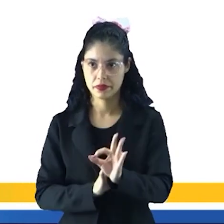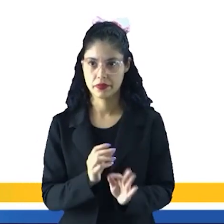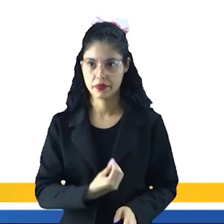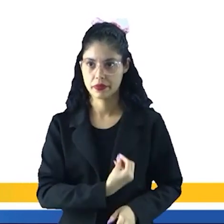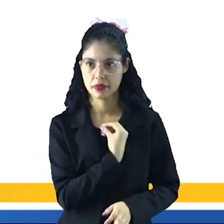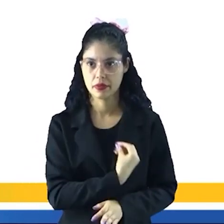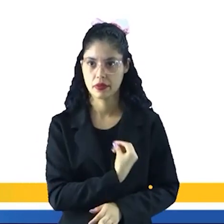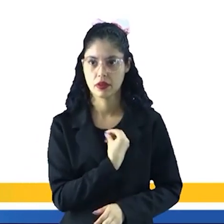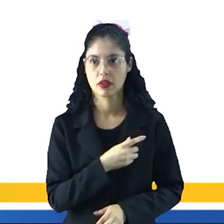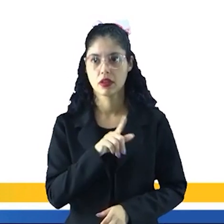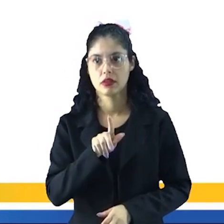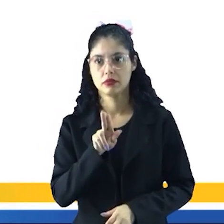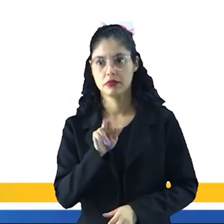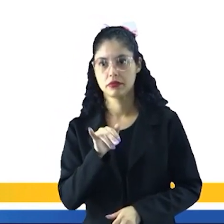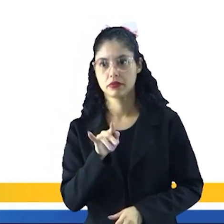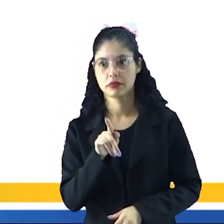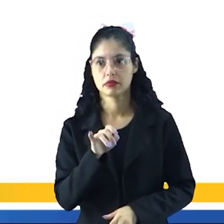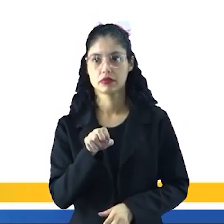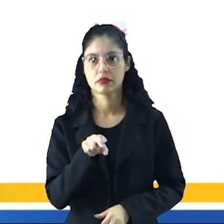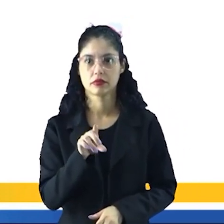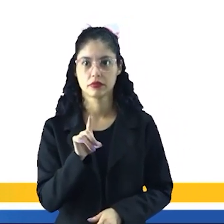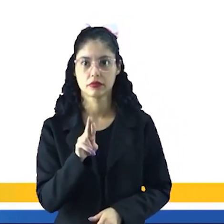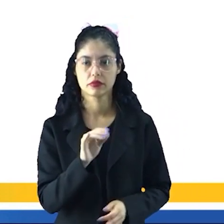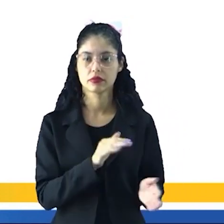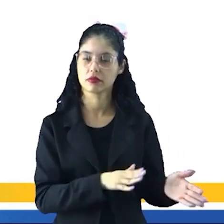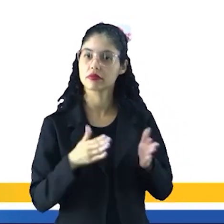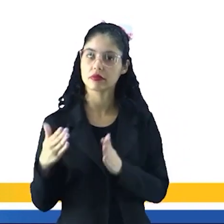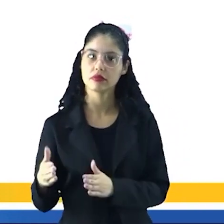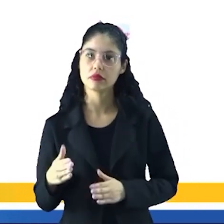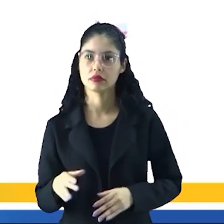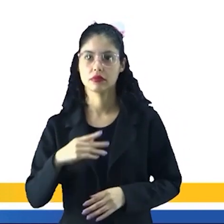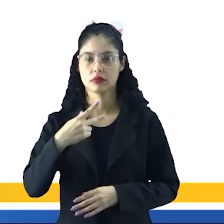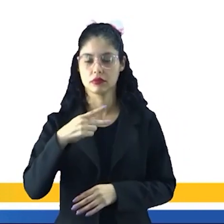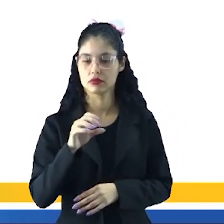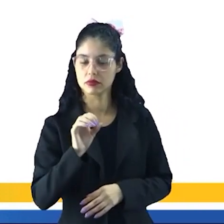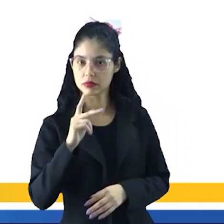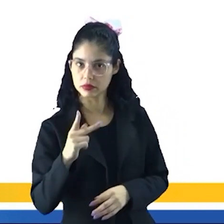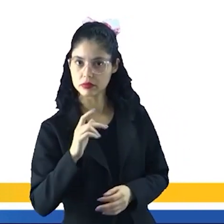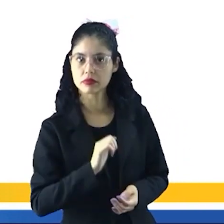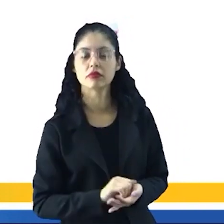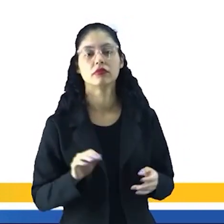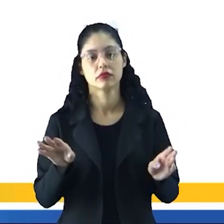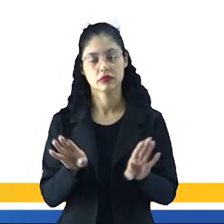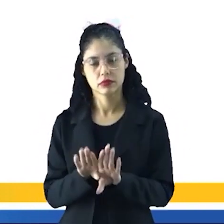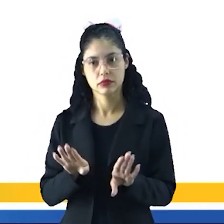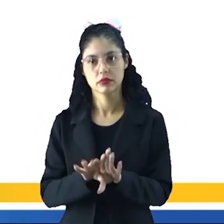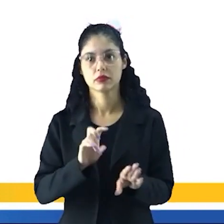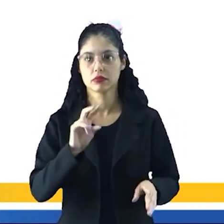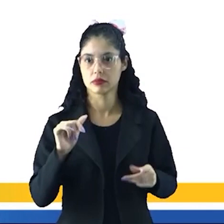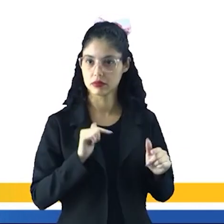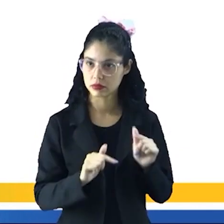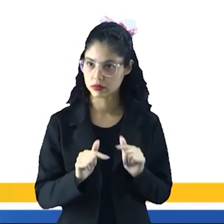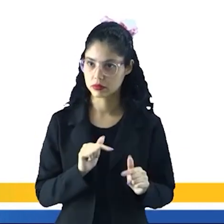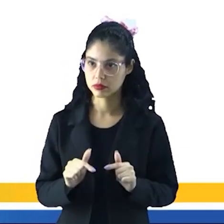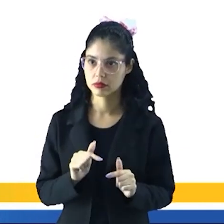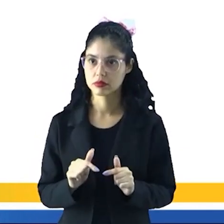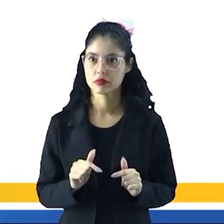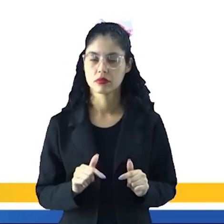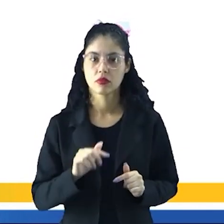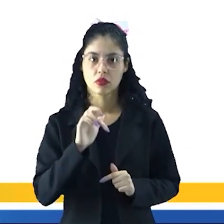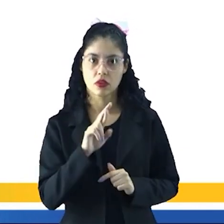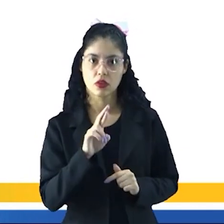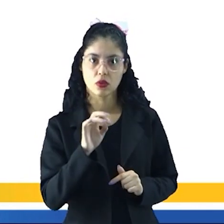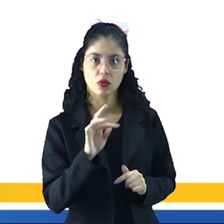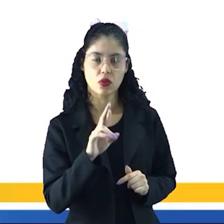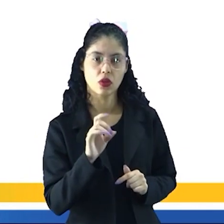presentes na obra de Guinart. Beatriz Milhazes faz parte da pop art. Ela também vai trabalhar muitas vezes